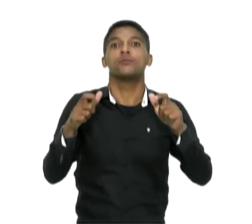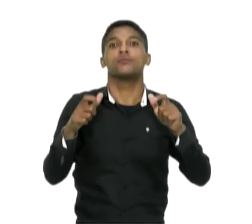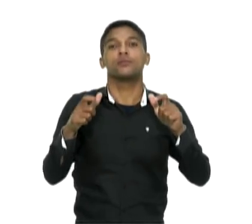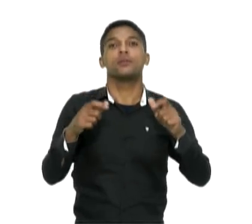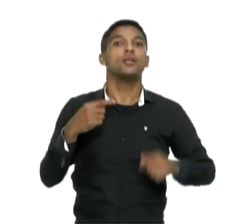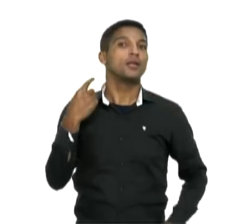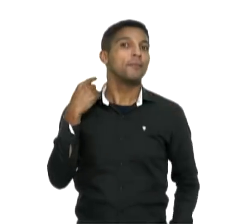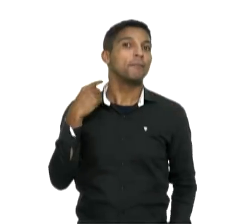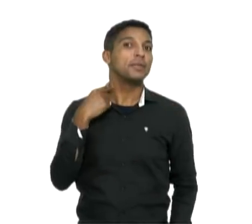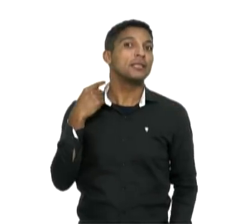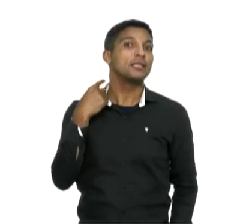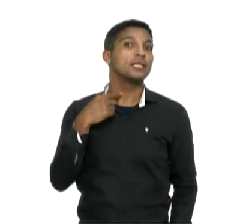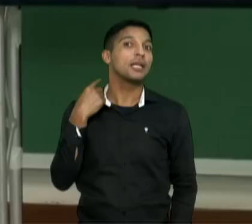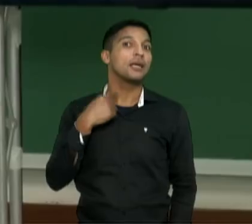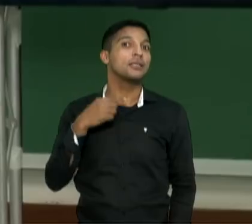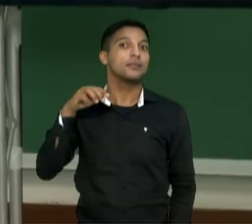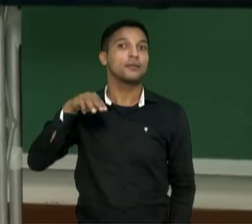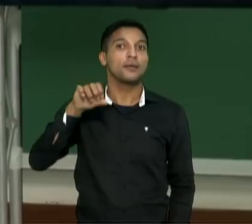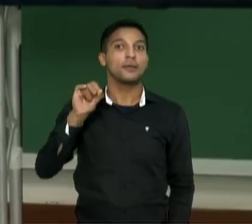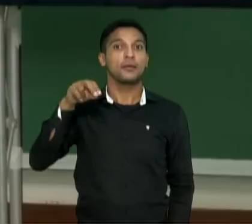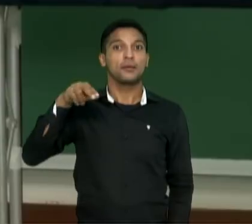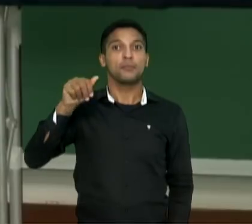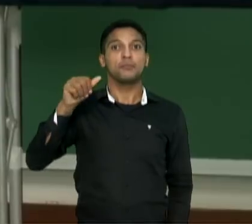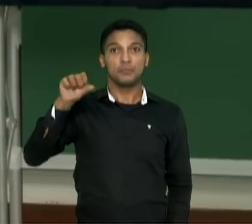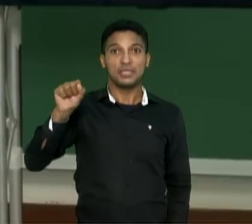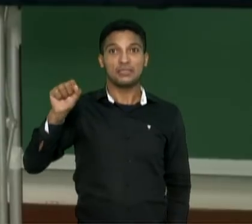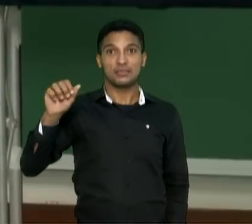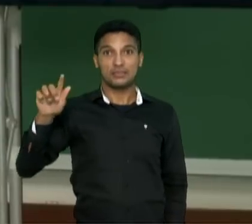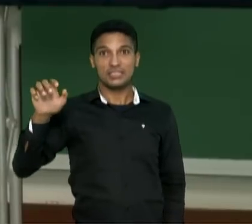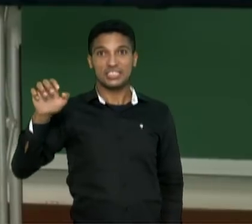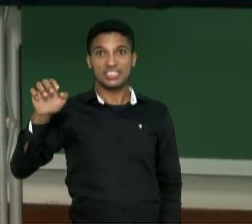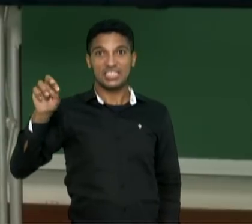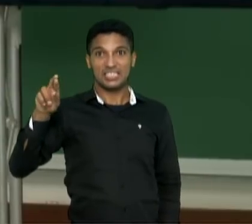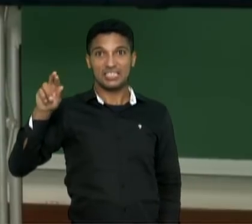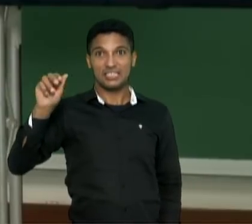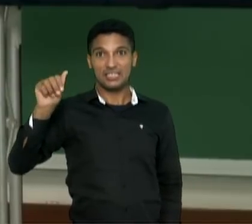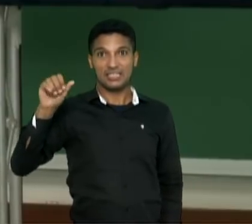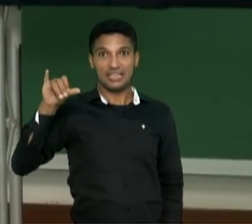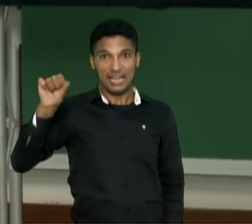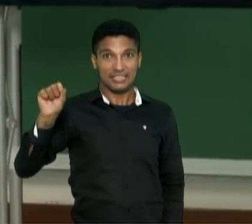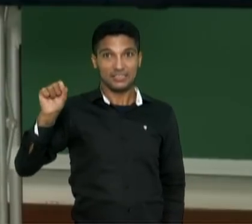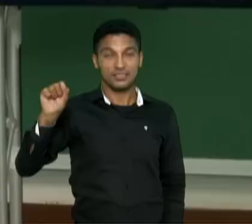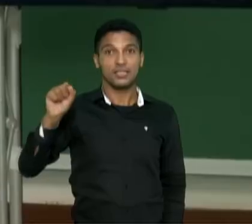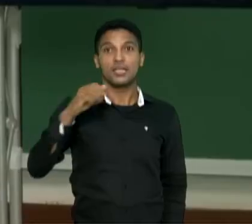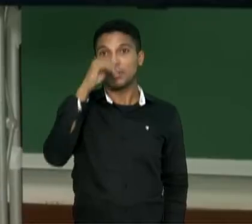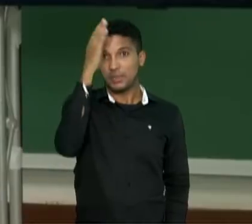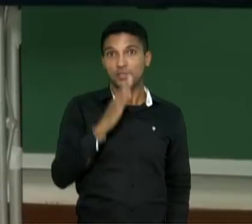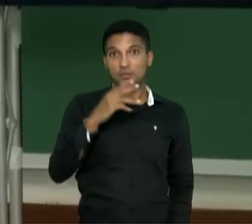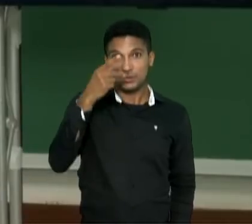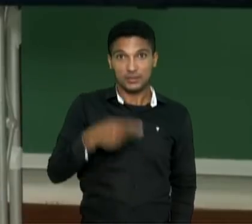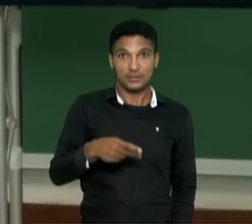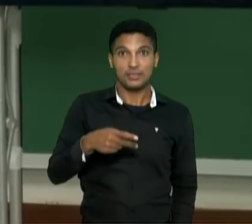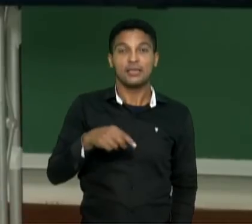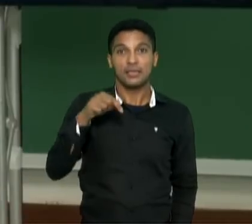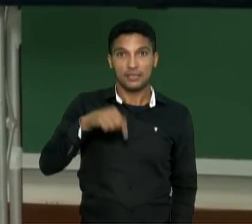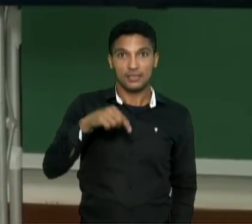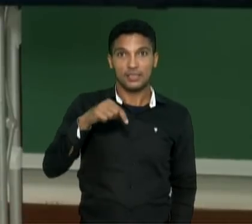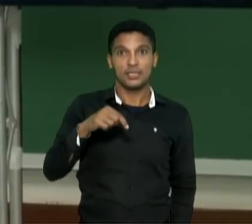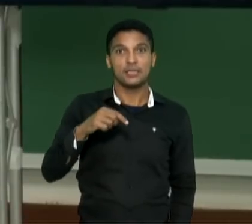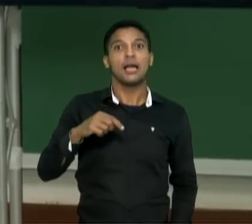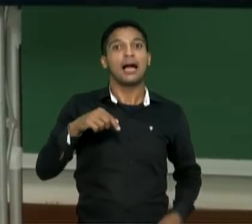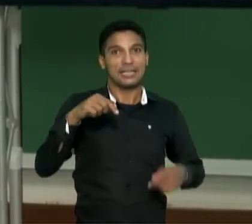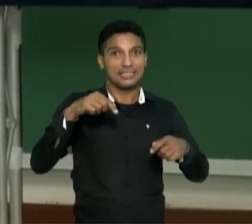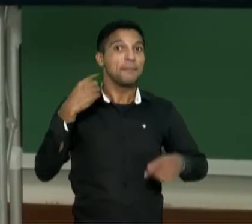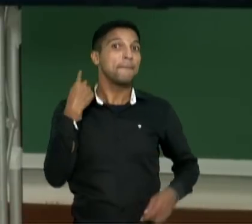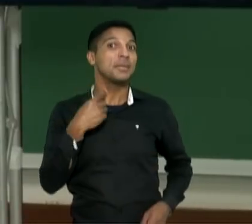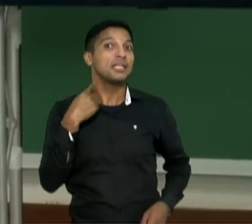escultor Aleijadinho. Em Minas Gerais, o Brasil já tinha sido colonizado, sim, e ele estava passando por uma grande exploração de ouro que